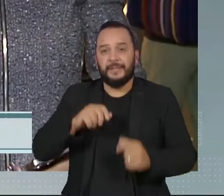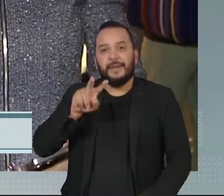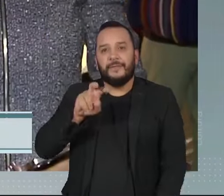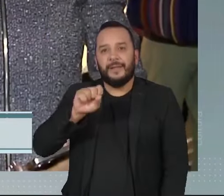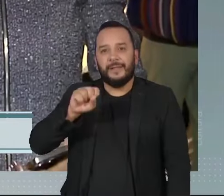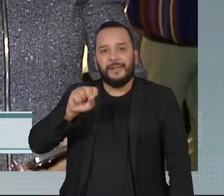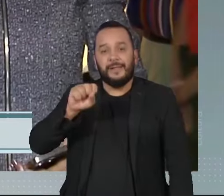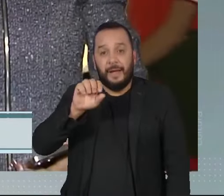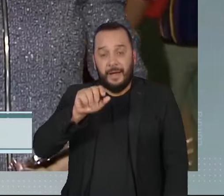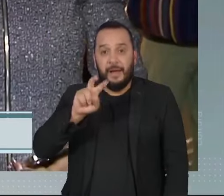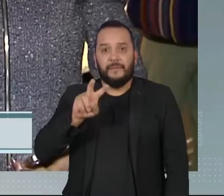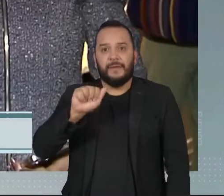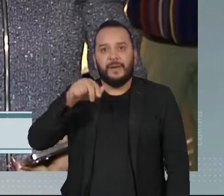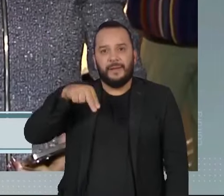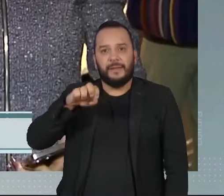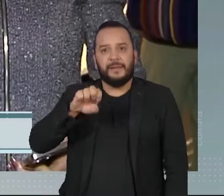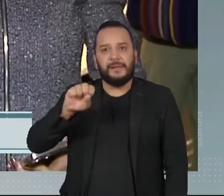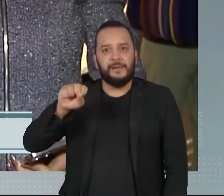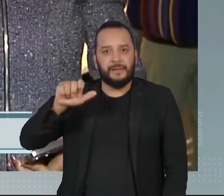Vanessa.